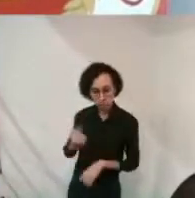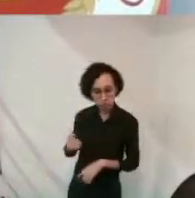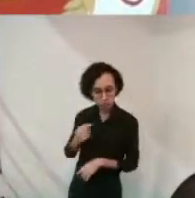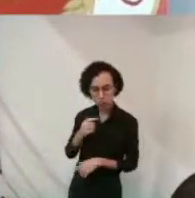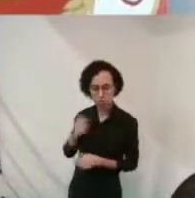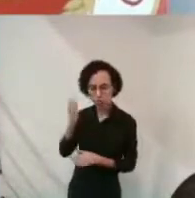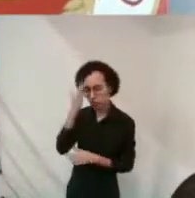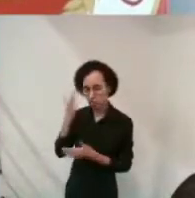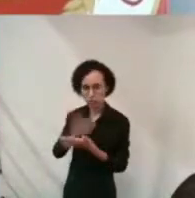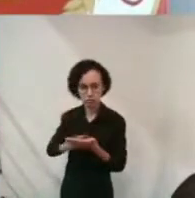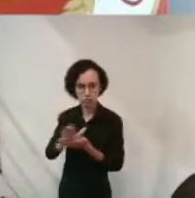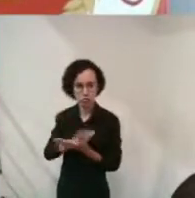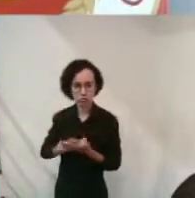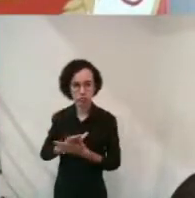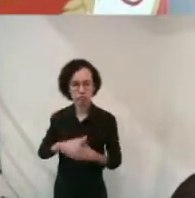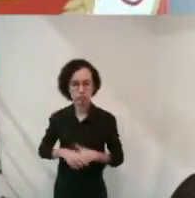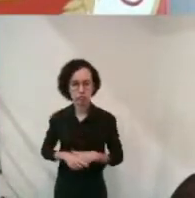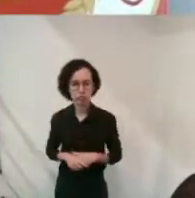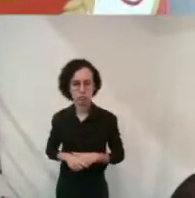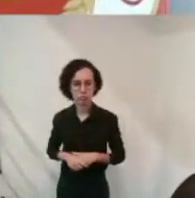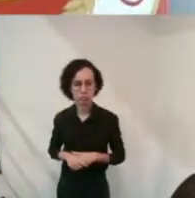Rinaldo falou aqui sobre